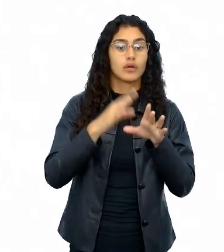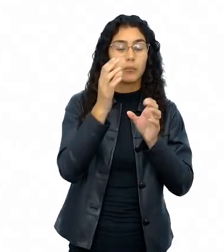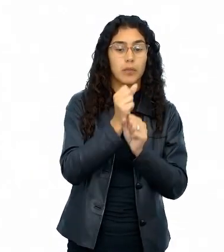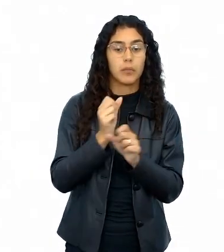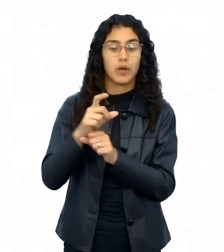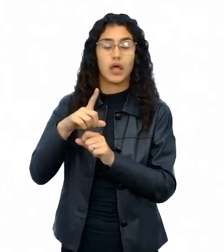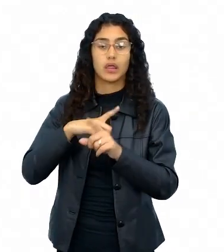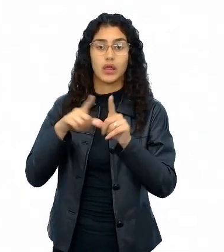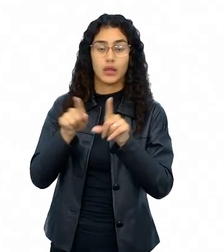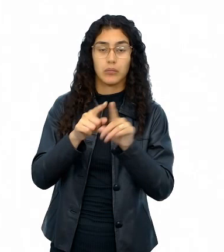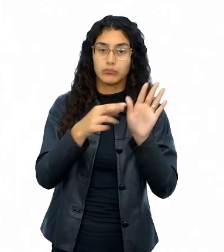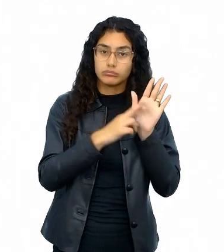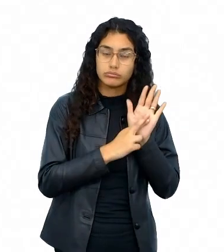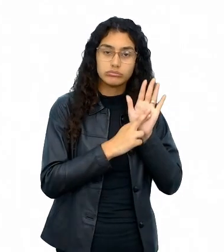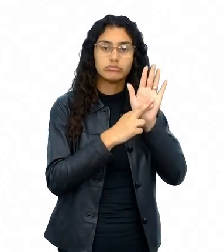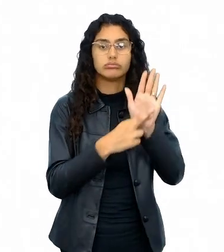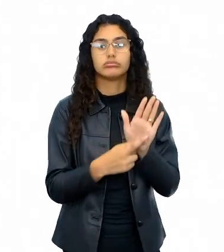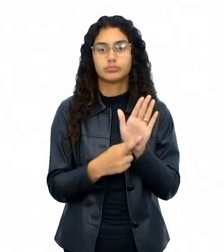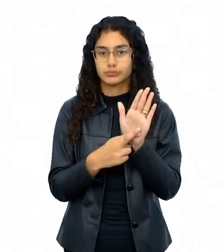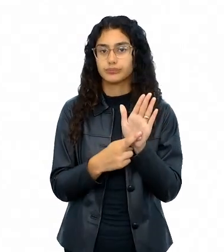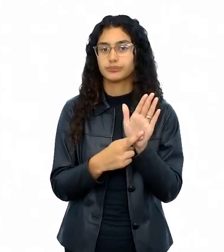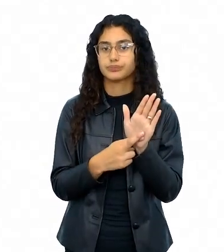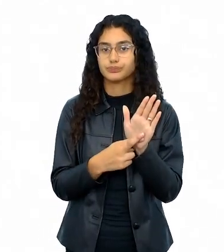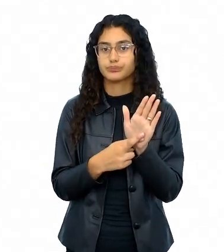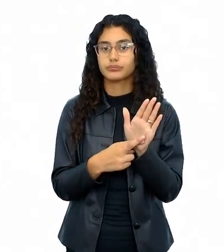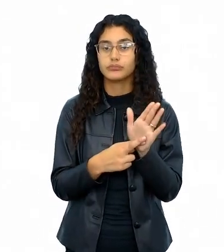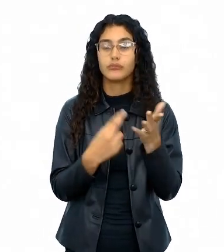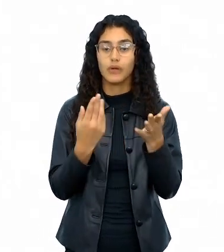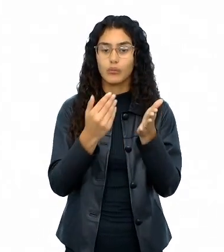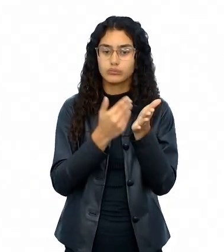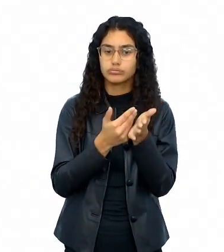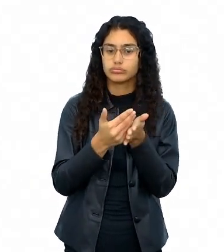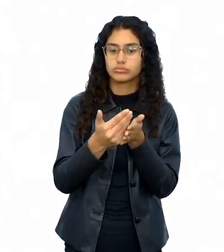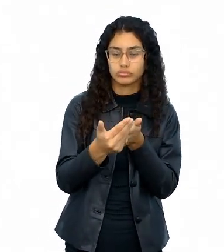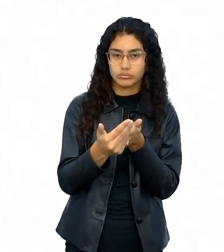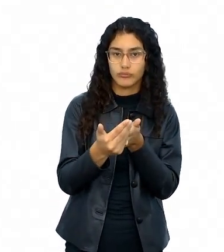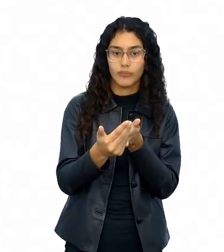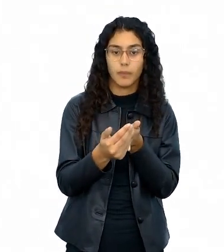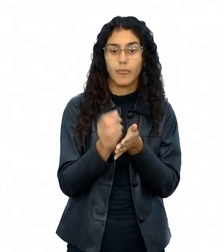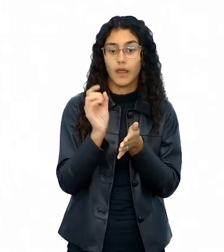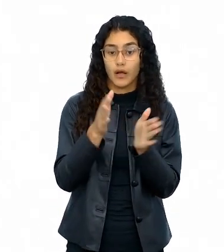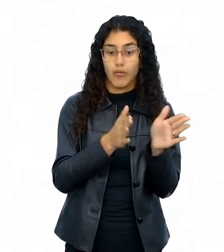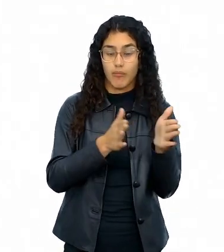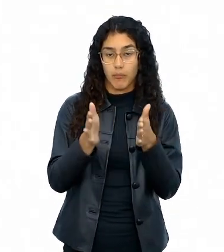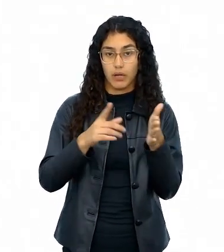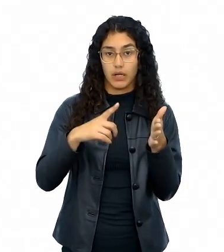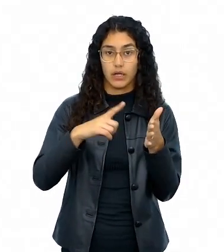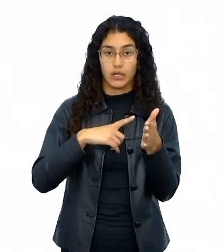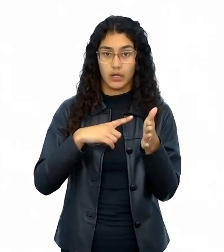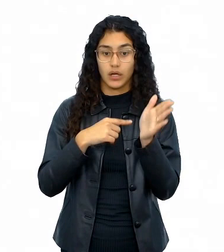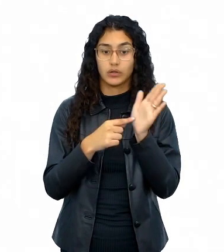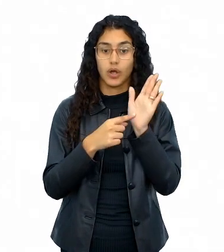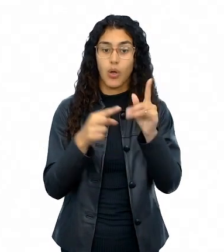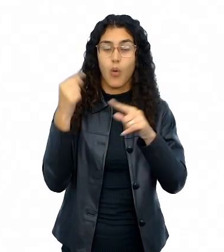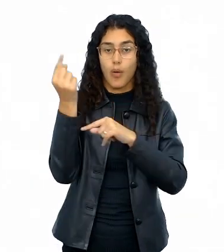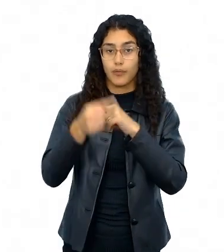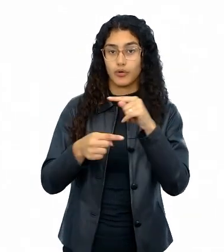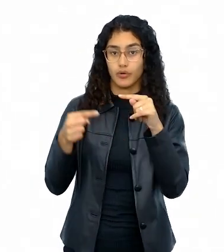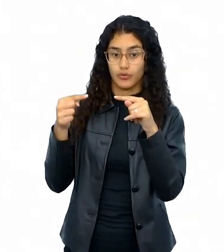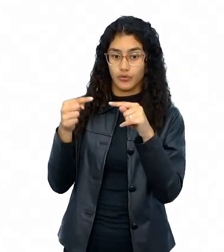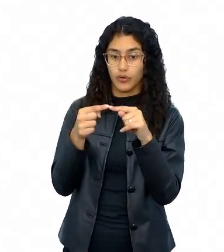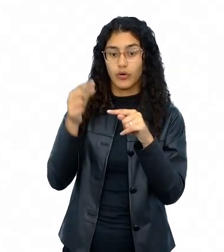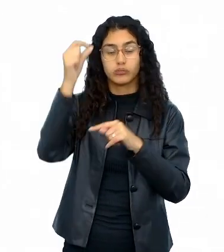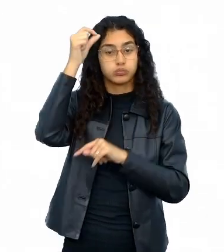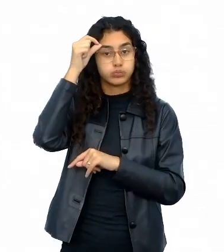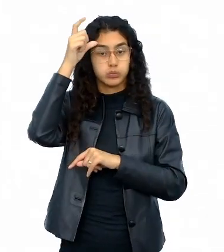entre os registros de representação. Então, no iniciando, é a parte onde traz o objetivo e